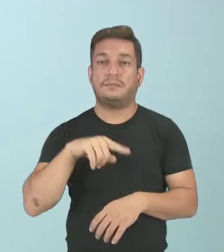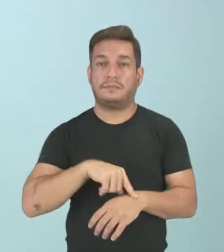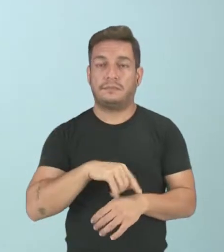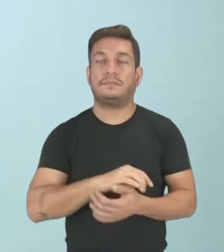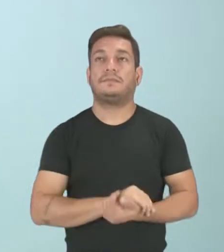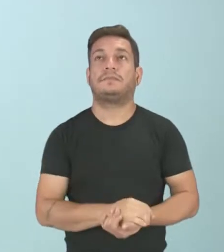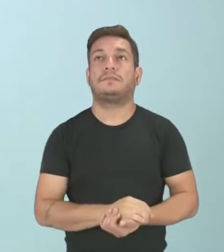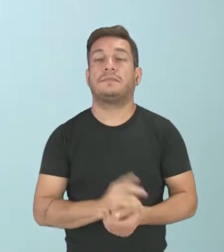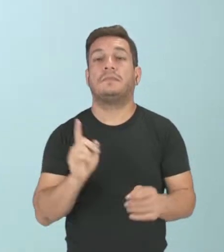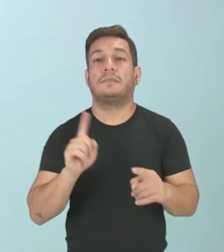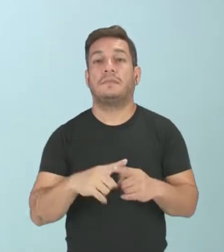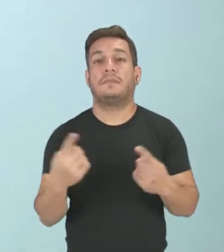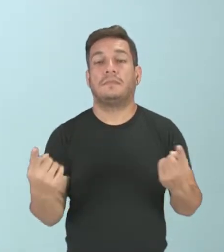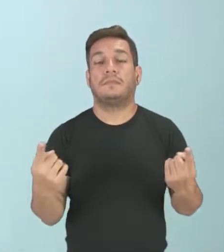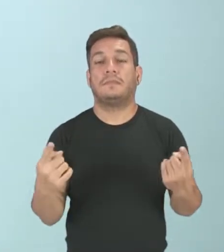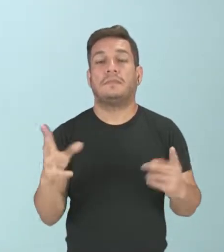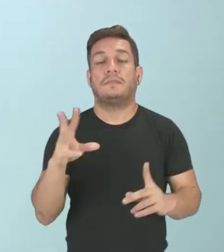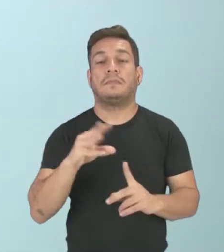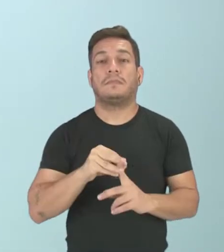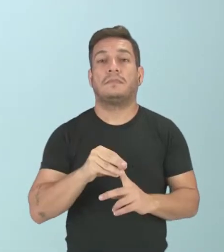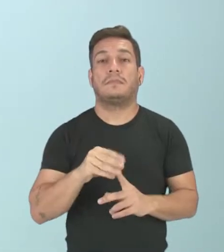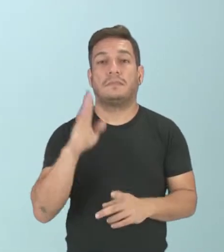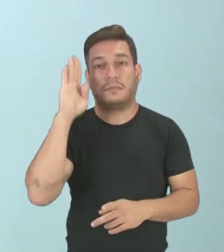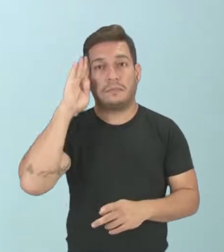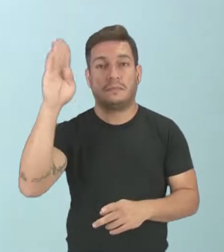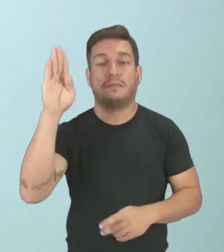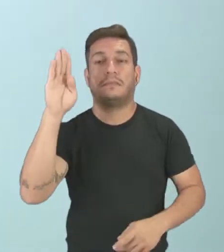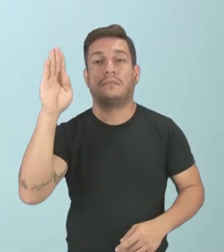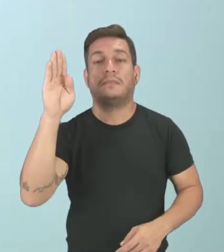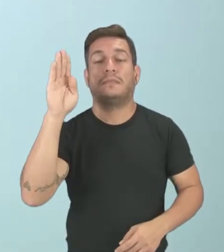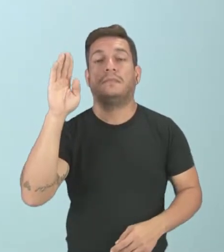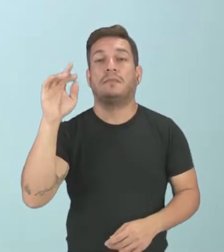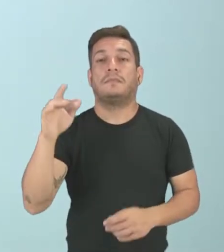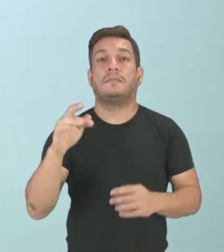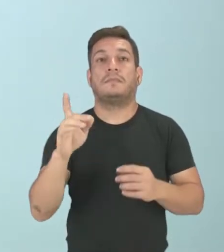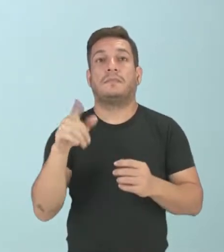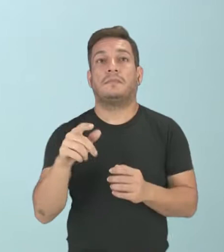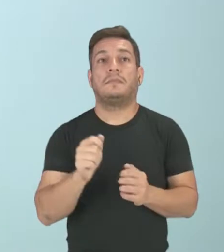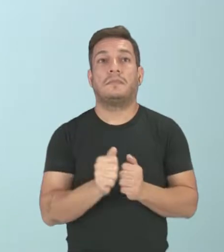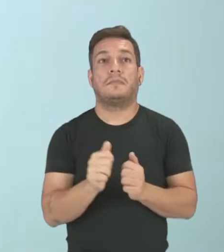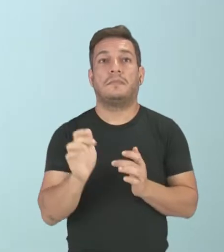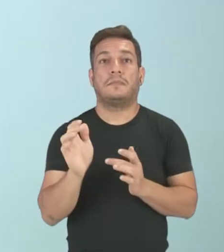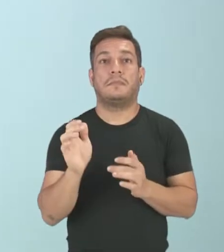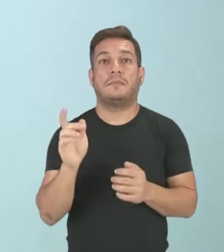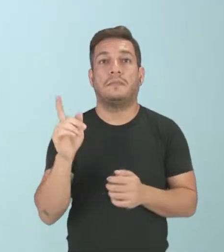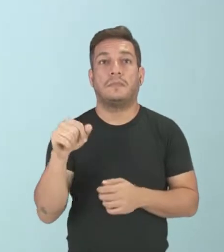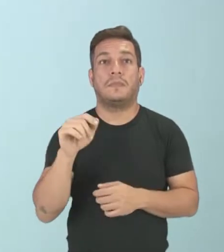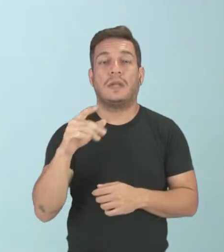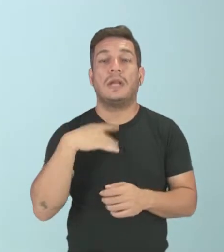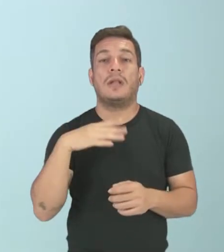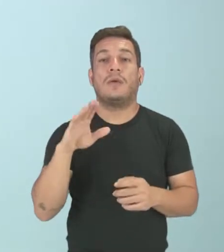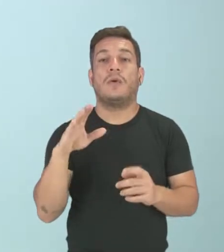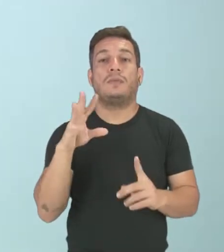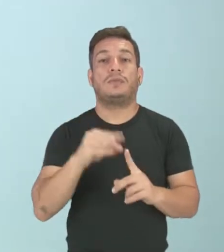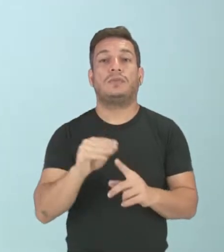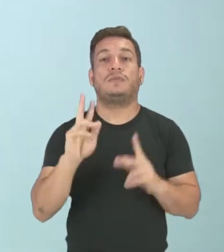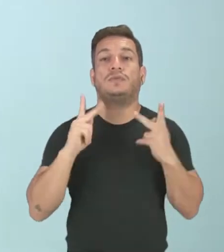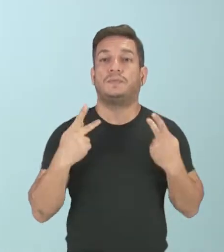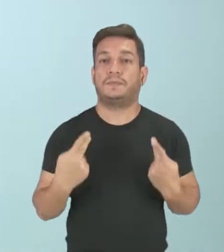deles. Mas o objetivo principal da Companhia de Jesus não era um objetivo